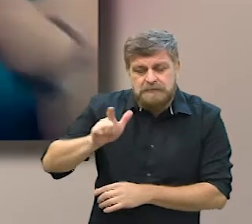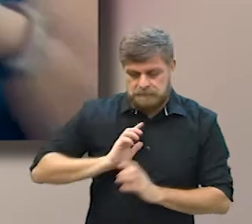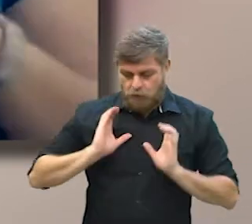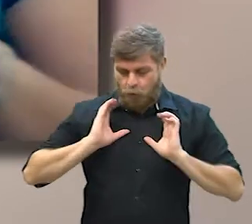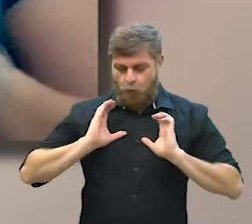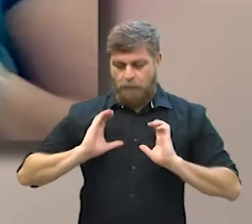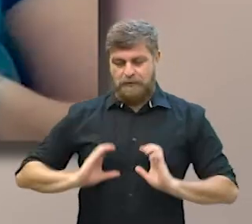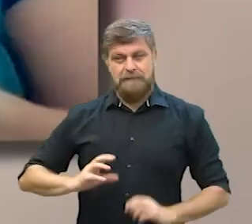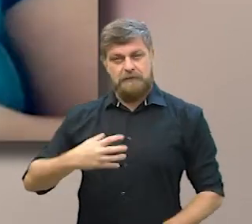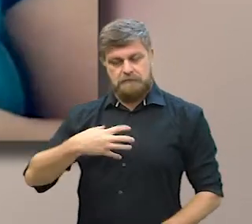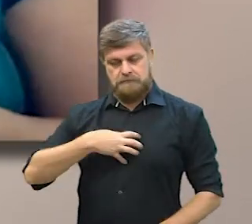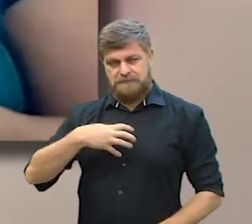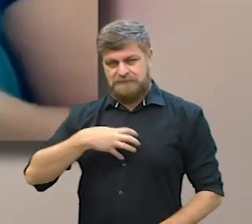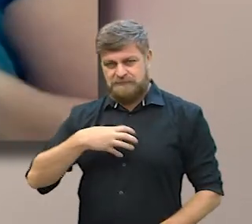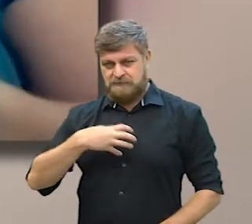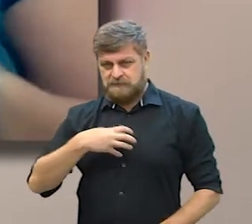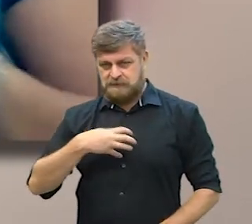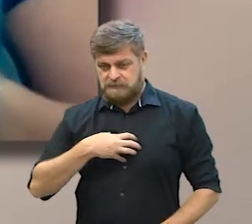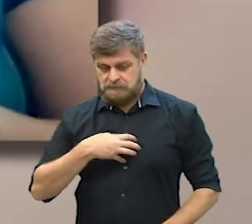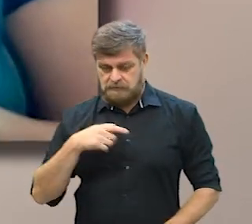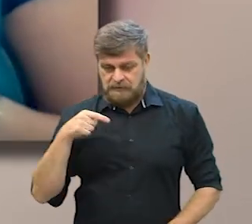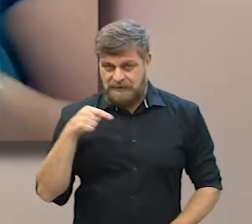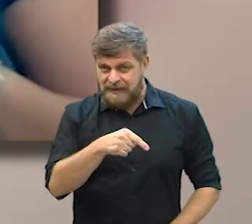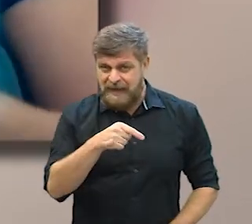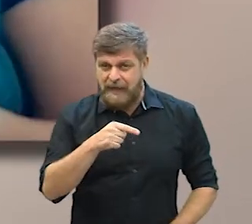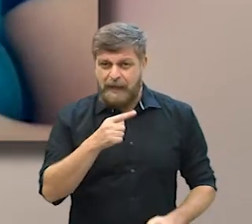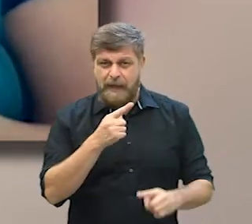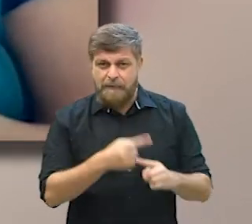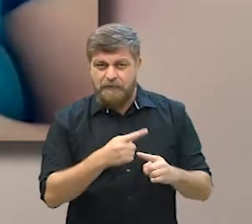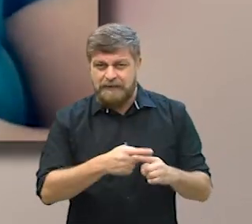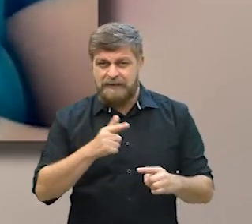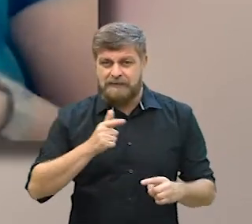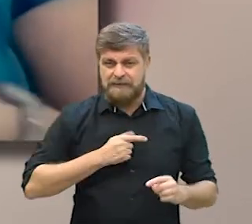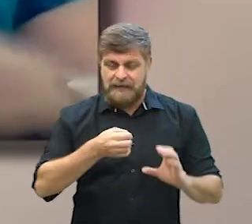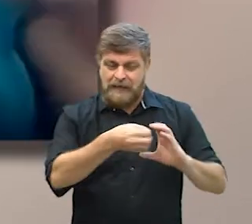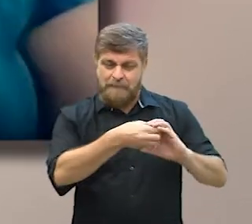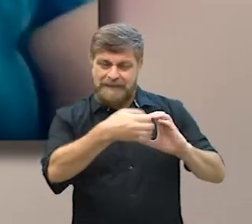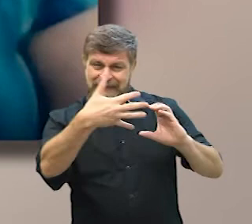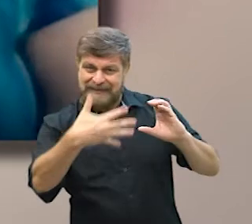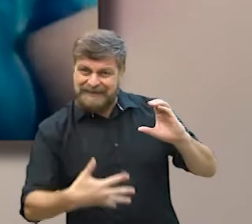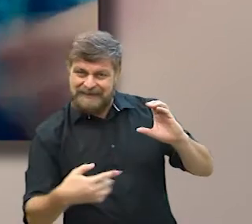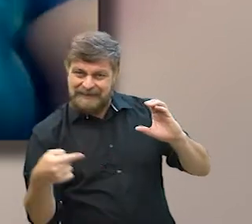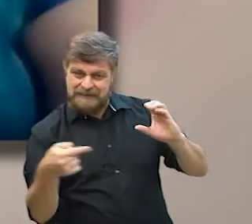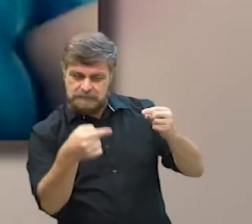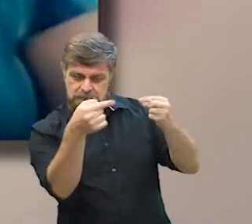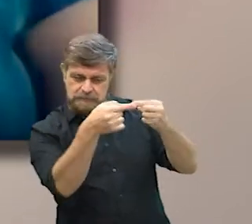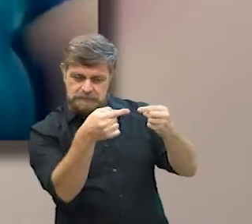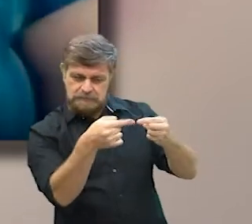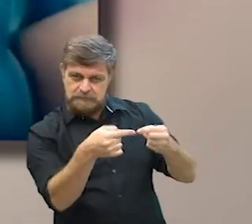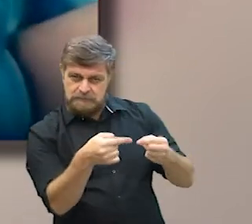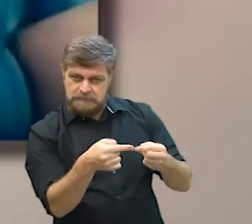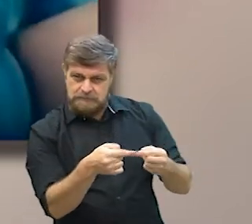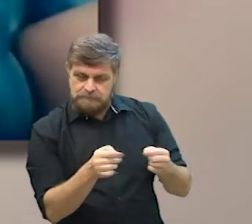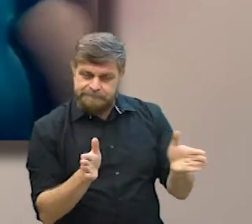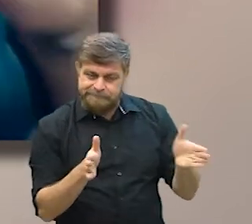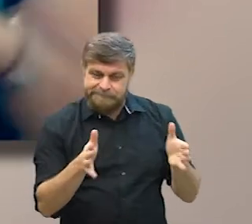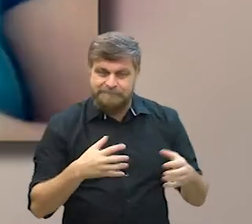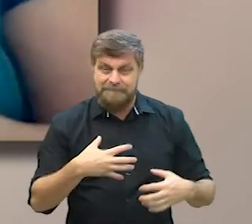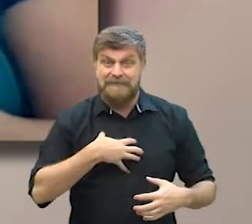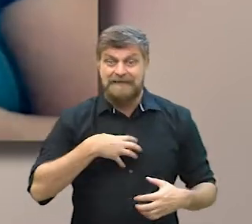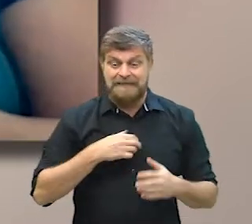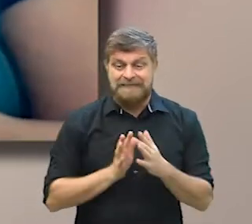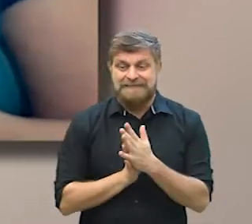vêm com um comportamento que é em decorrência a uma característica ou uma